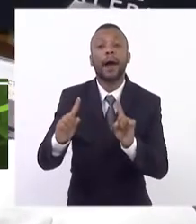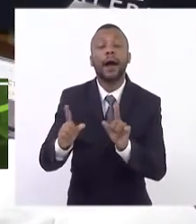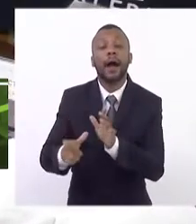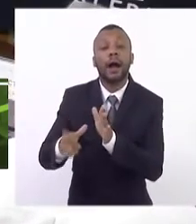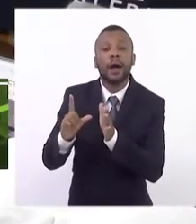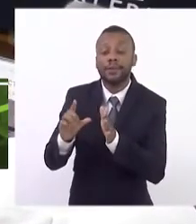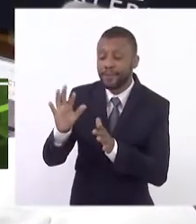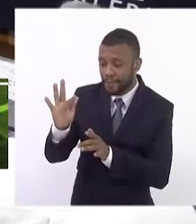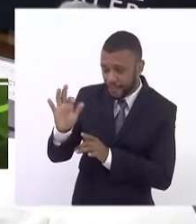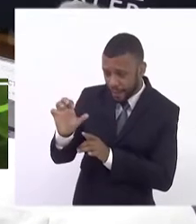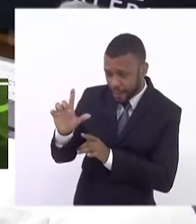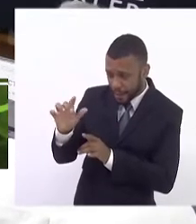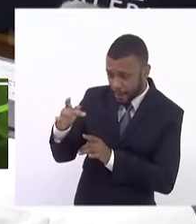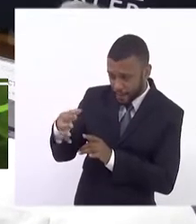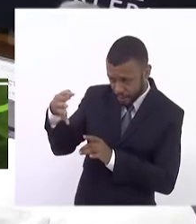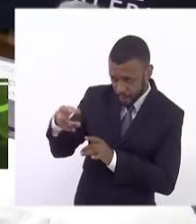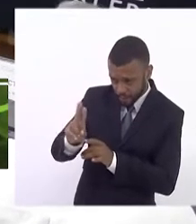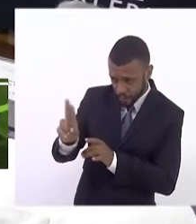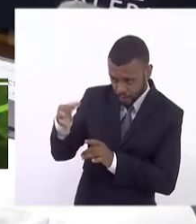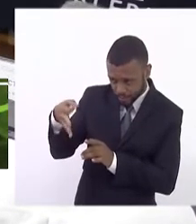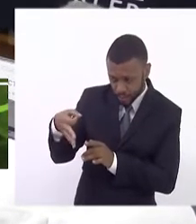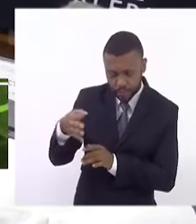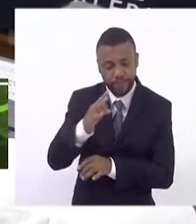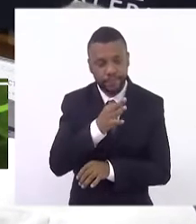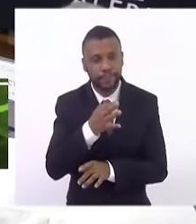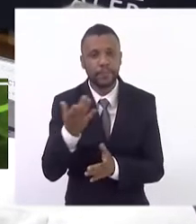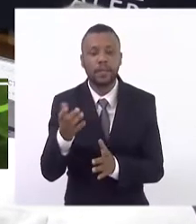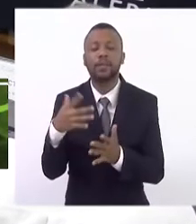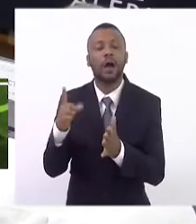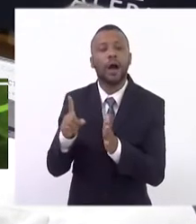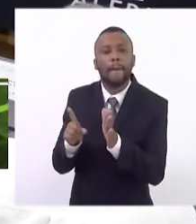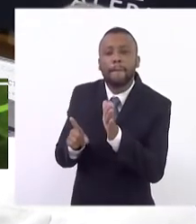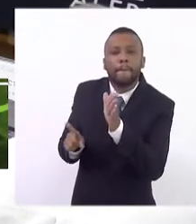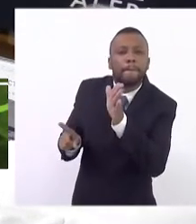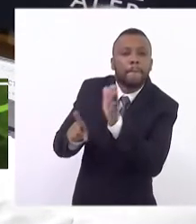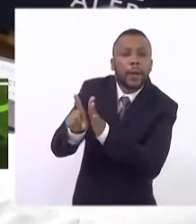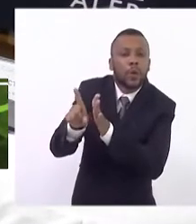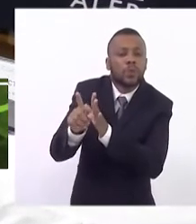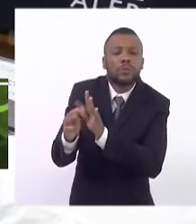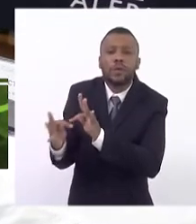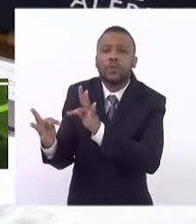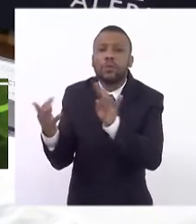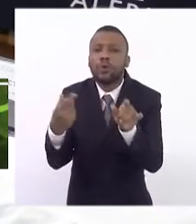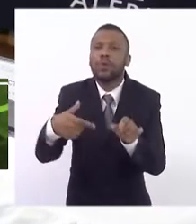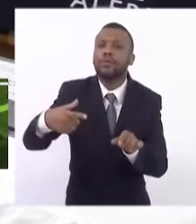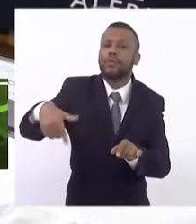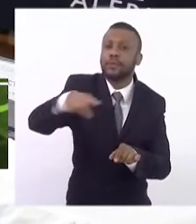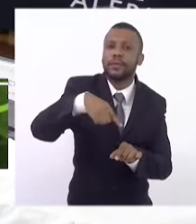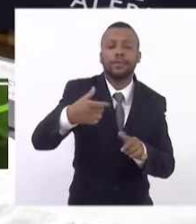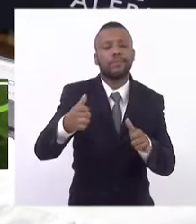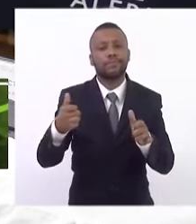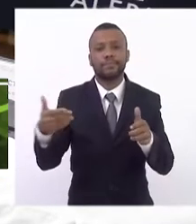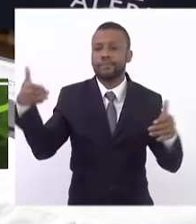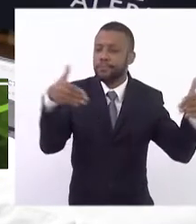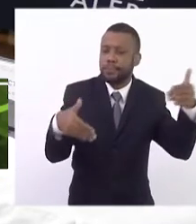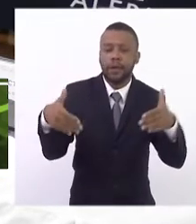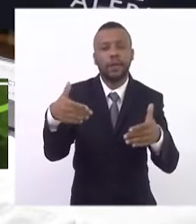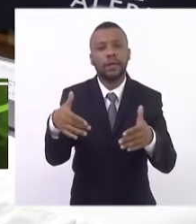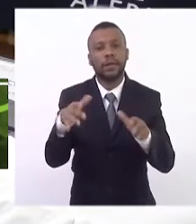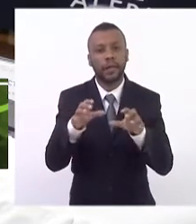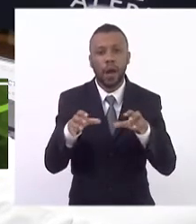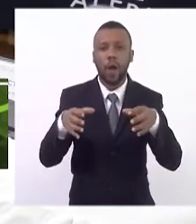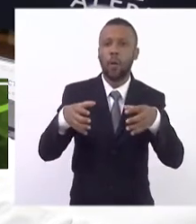né? Pergunta que eu tenho feito aqui a todos, né, que vem na comissão ou